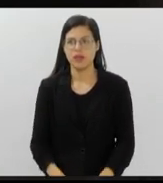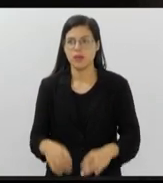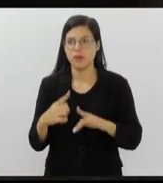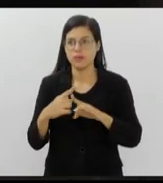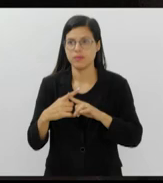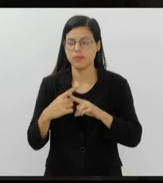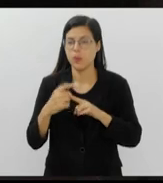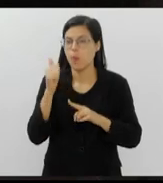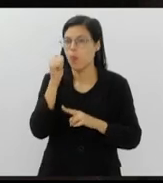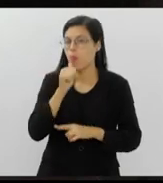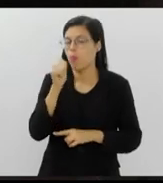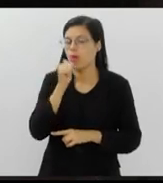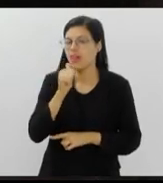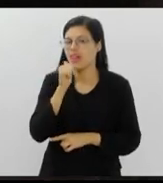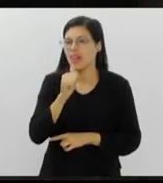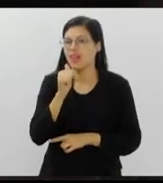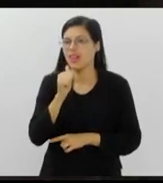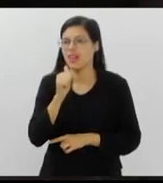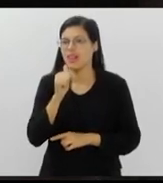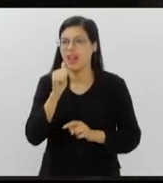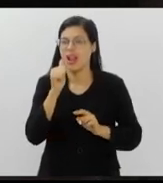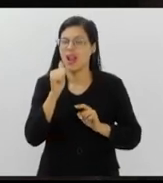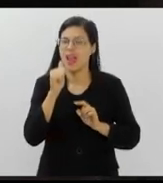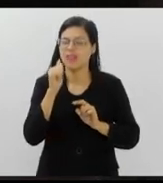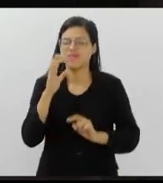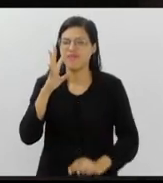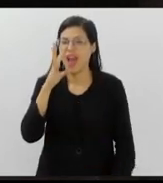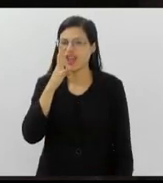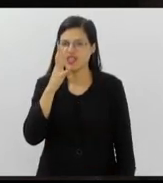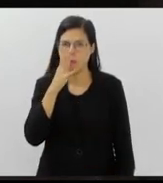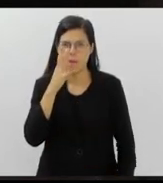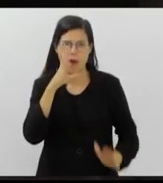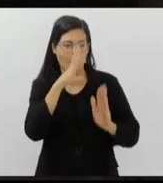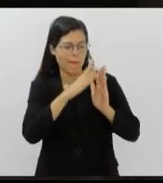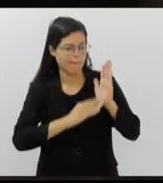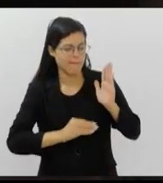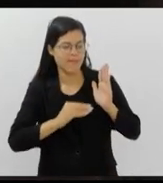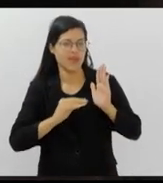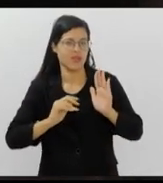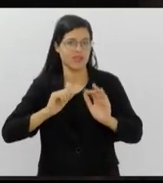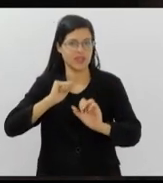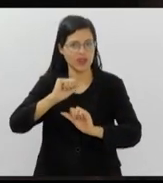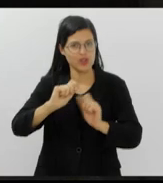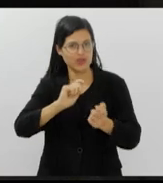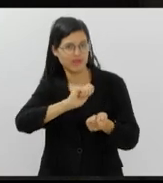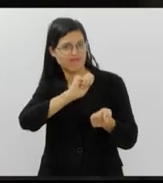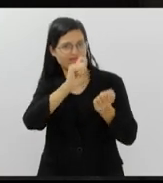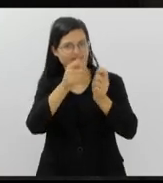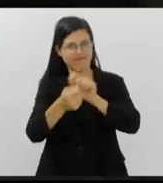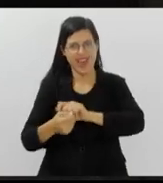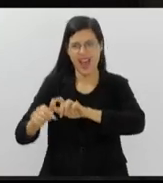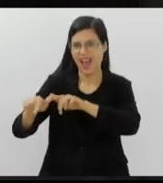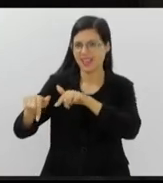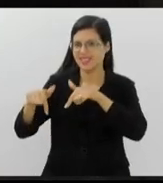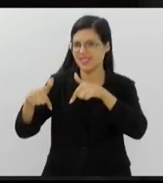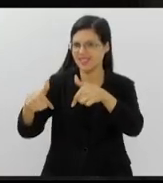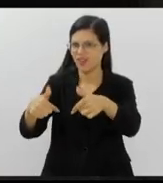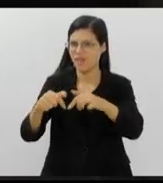mulheres inspiram, mulheres transformam, mulheres fazem a diferença.